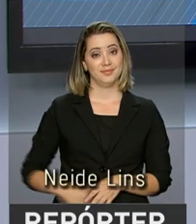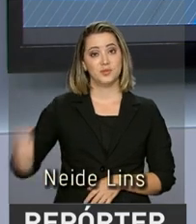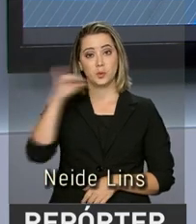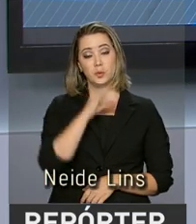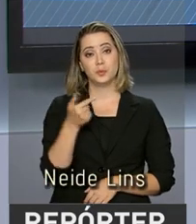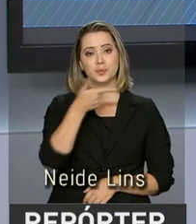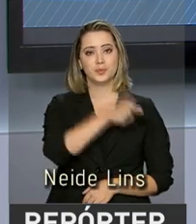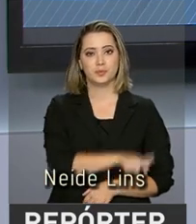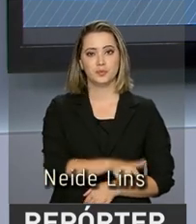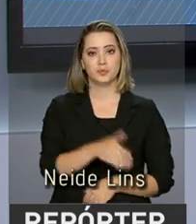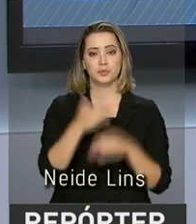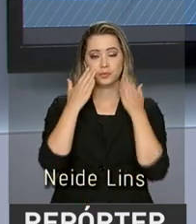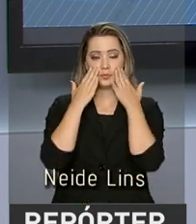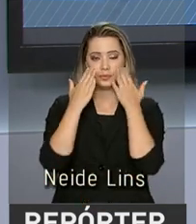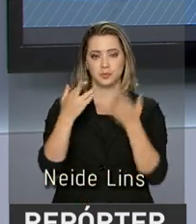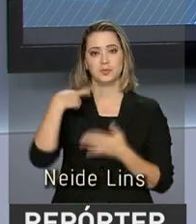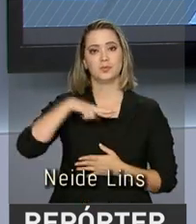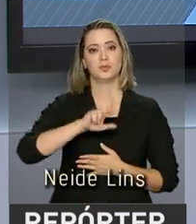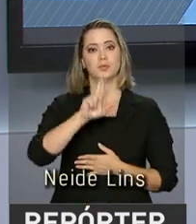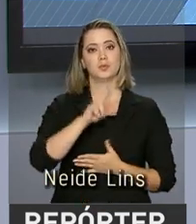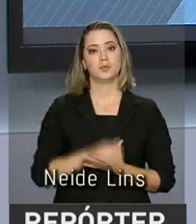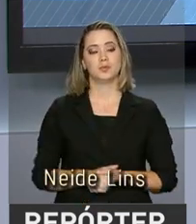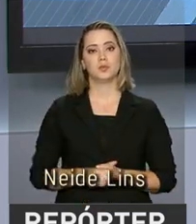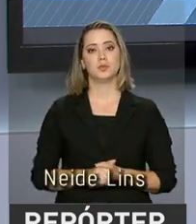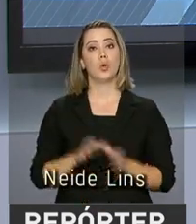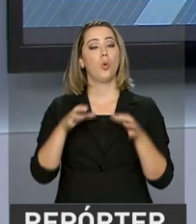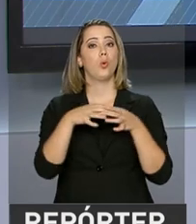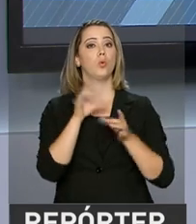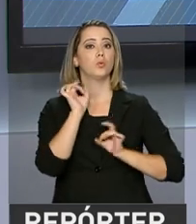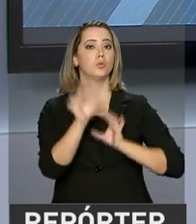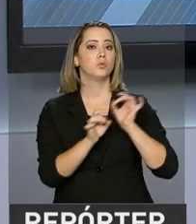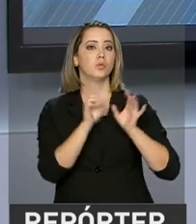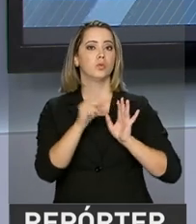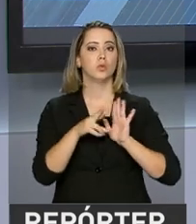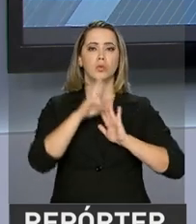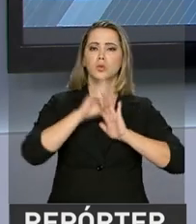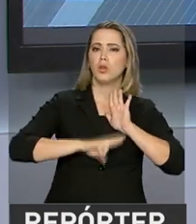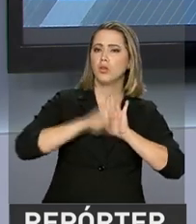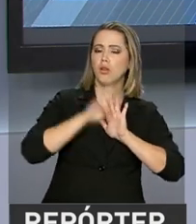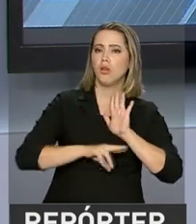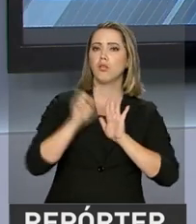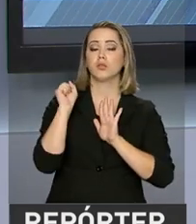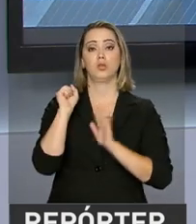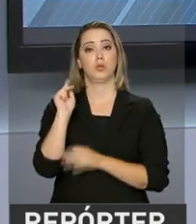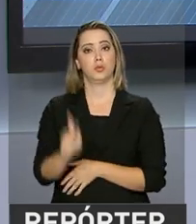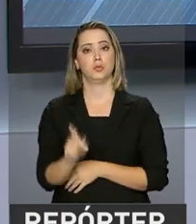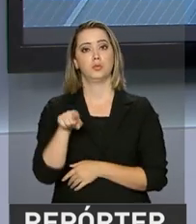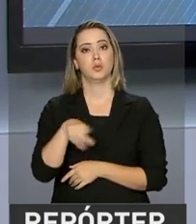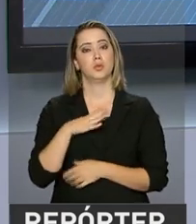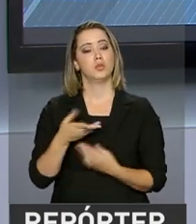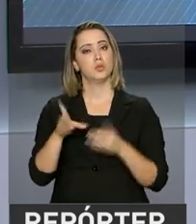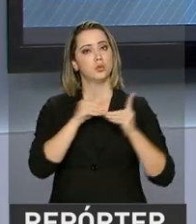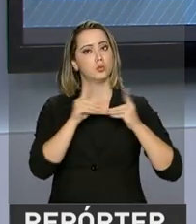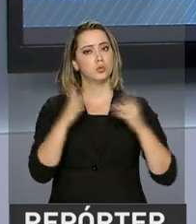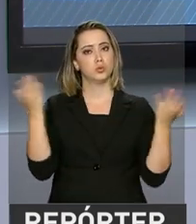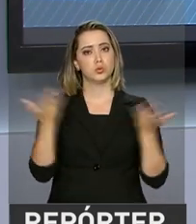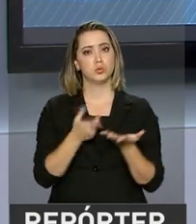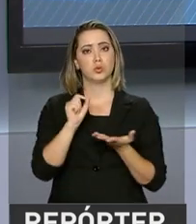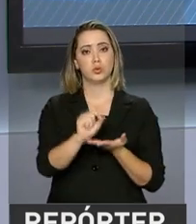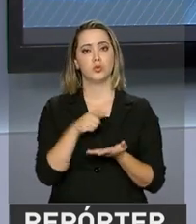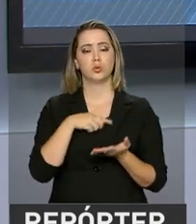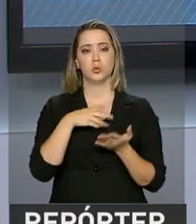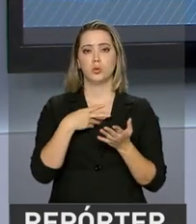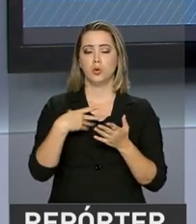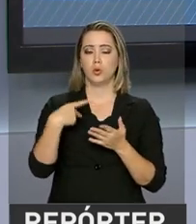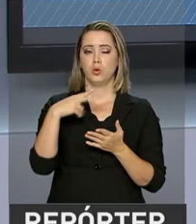Olá, estamos de volta com o repórter NBR. A Comissão Especial da Reforma da Previdência discute neste momento o parecer do